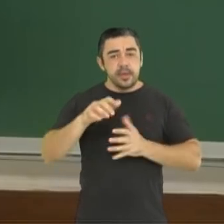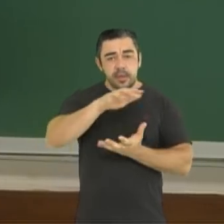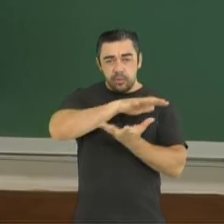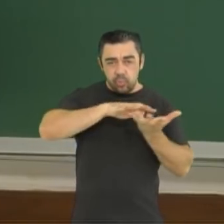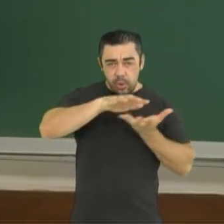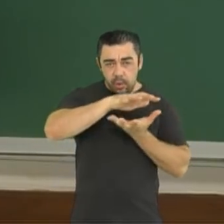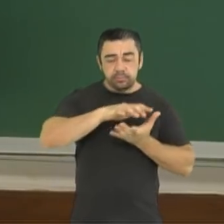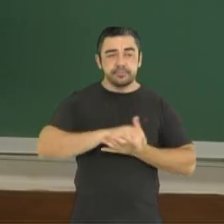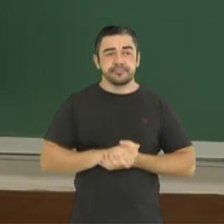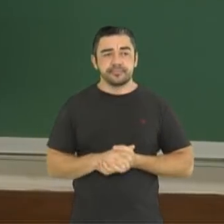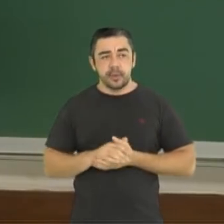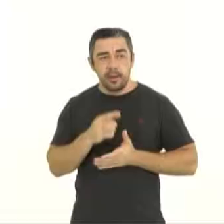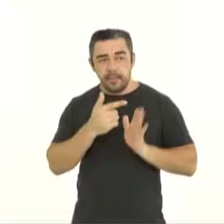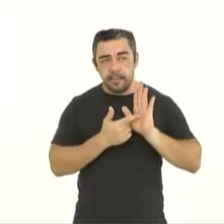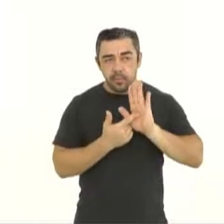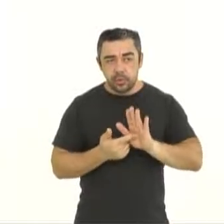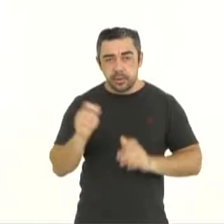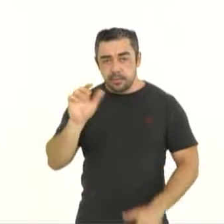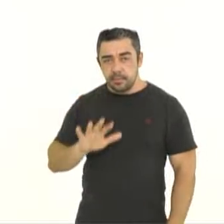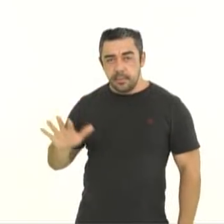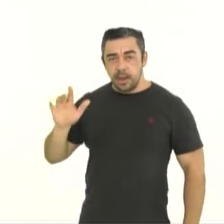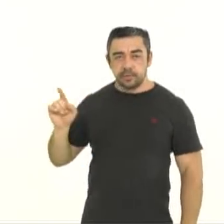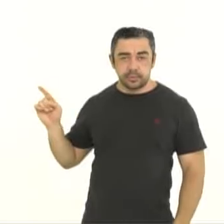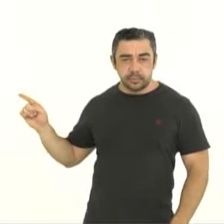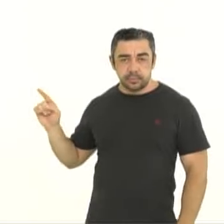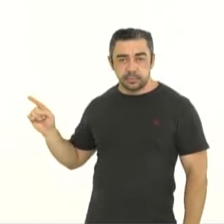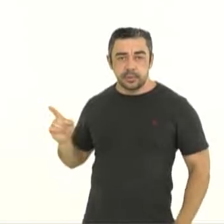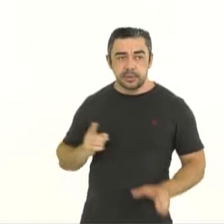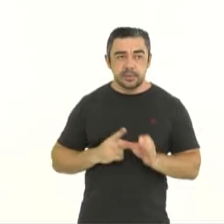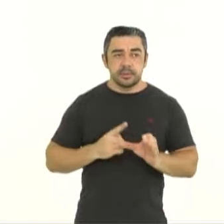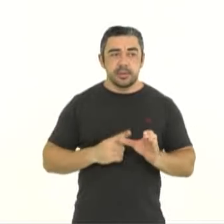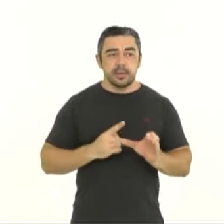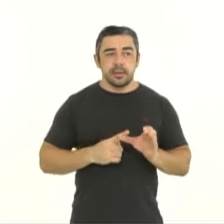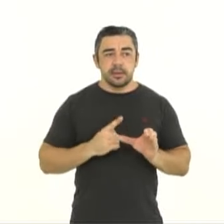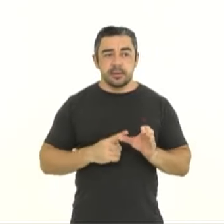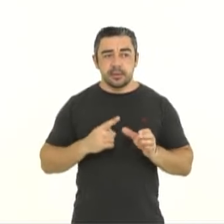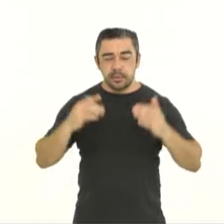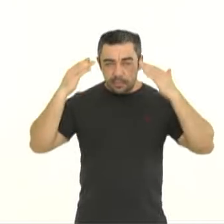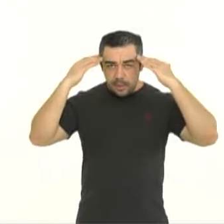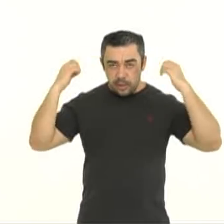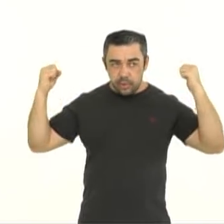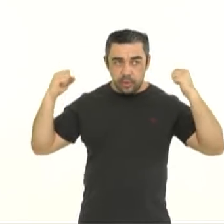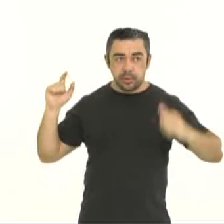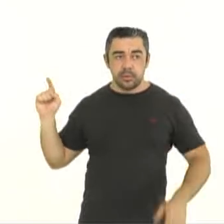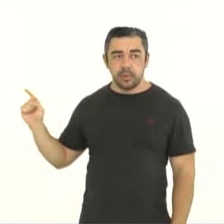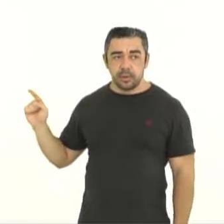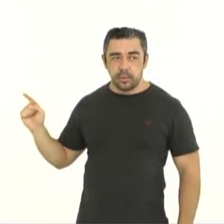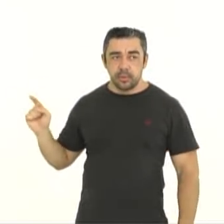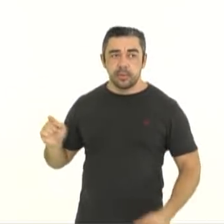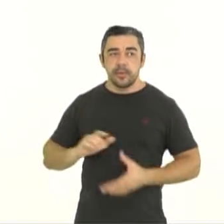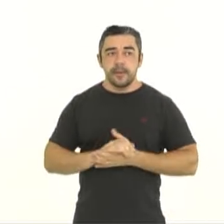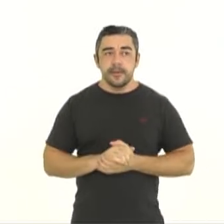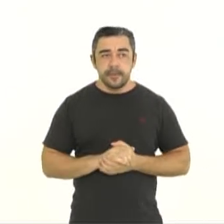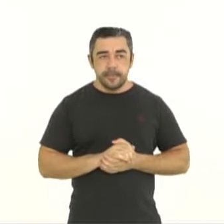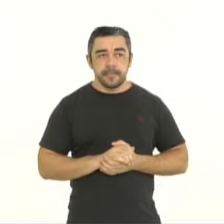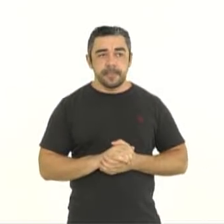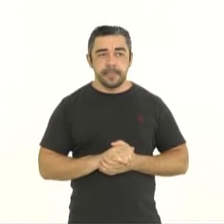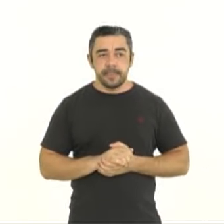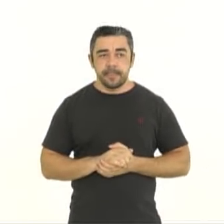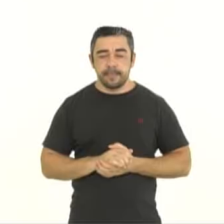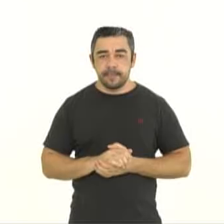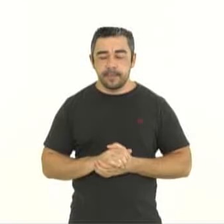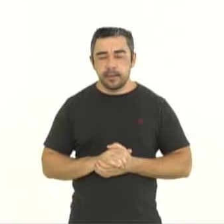Aqui a professora trouxe a imagem da pirâmide asteca em Santa Cecília, Acatlán, estado do México, no